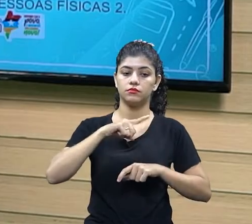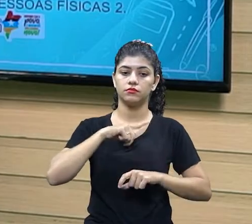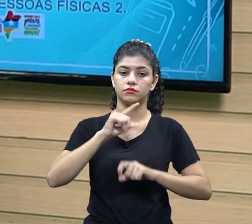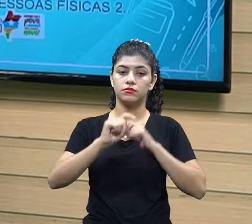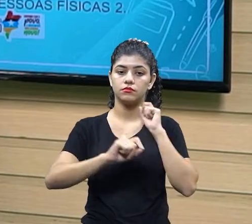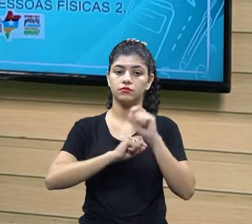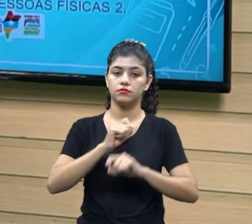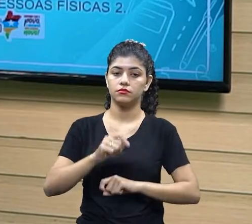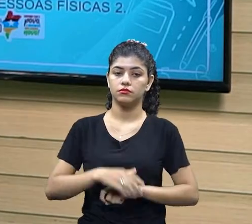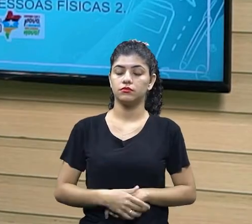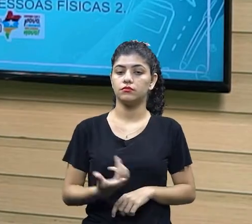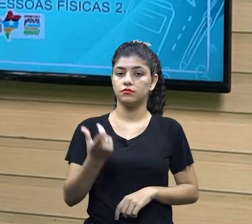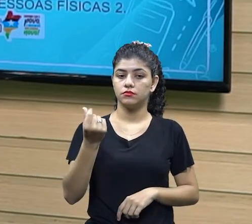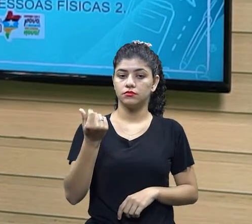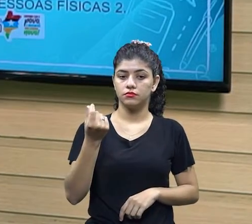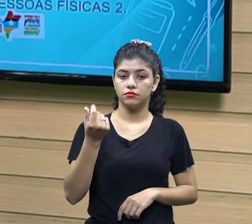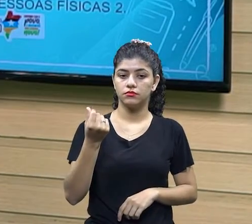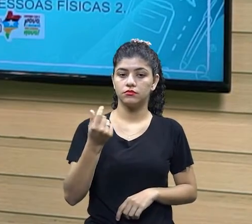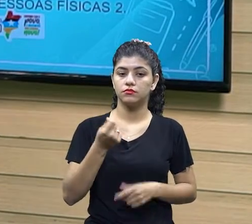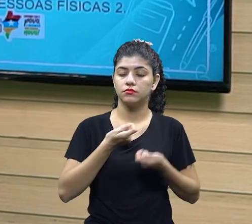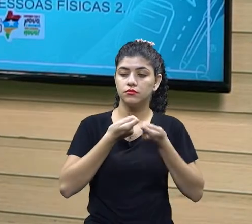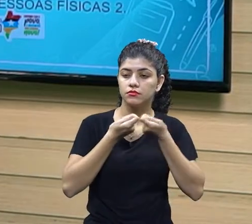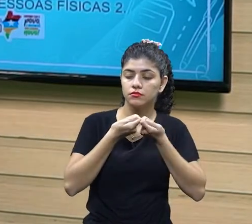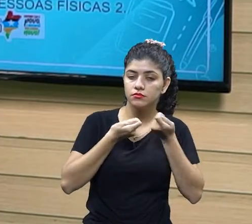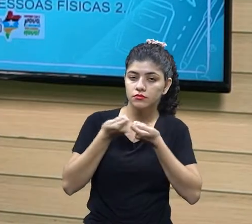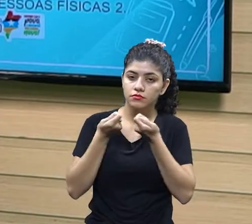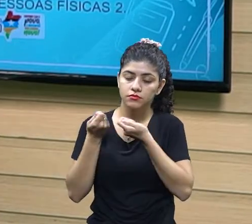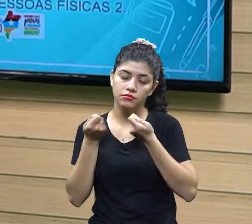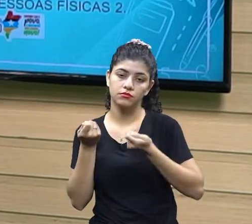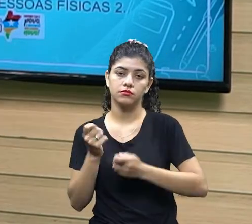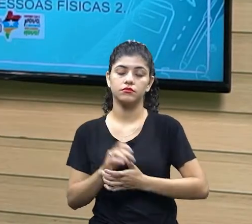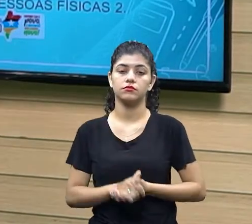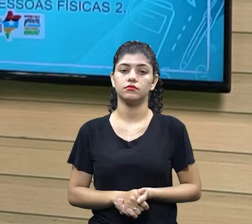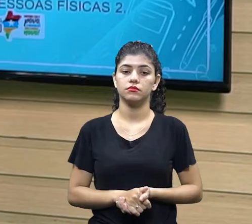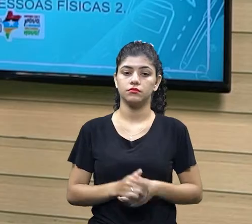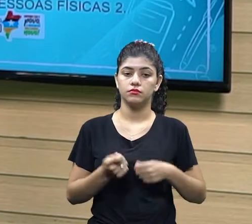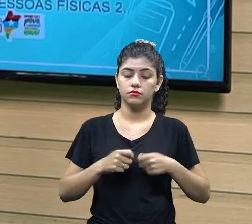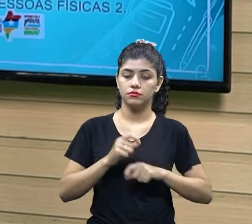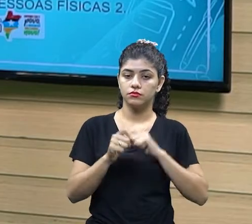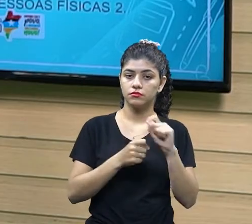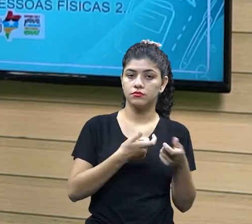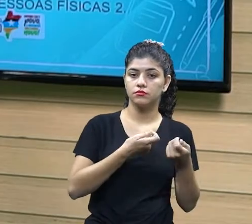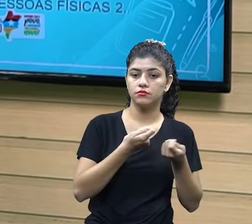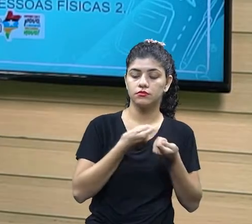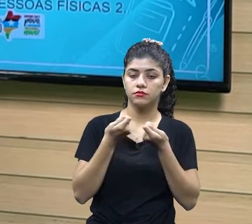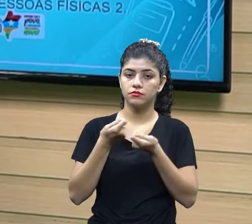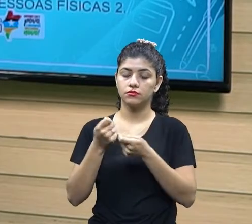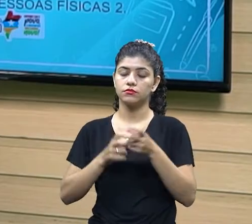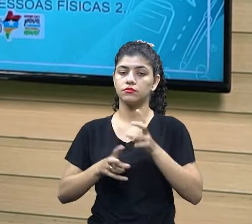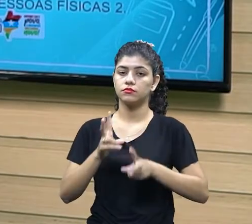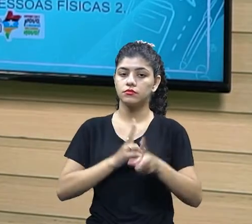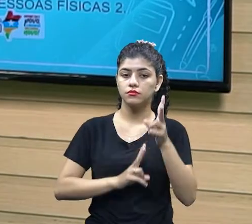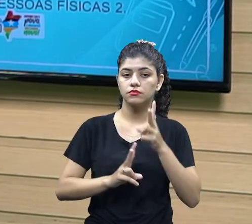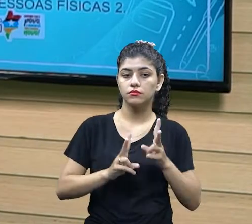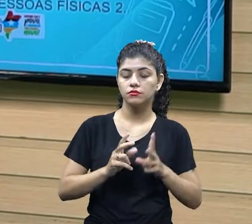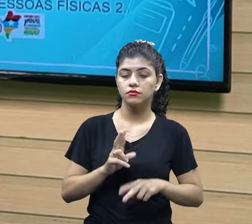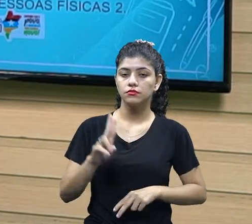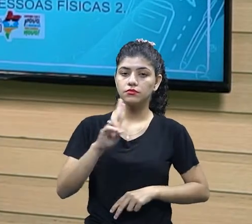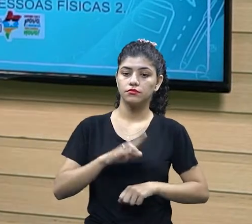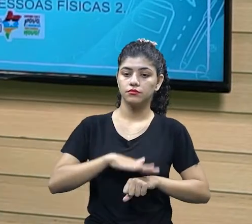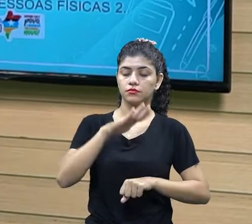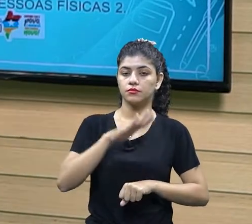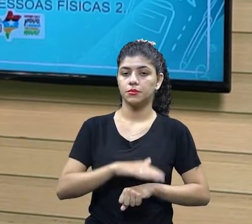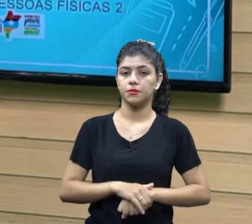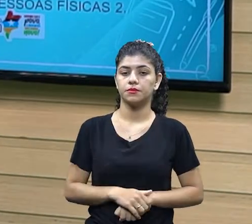suas fontes de renda muito regrada, então tem que estar todo o tempo ali economizando, vendo qual é a despesa que está consumindo mais o